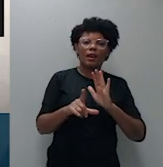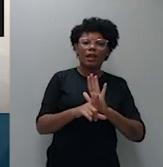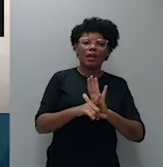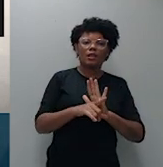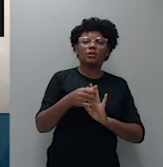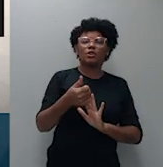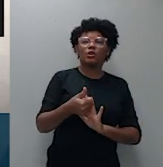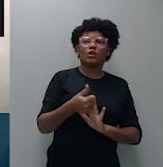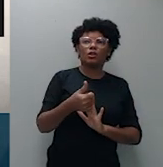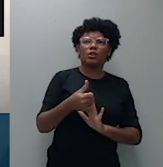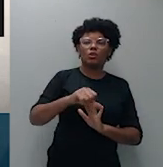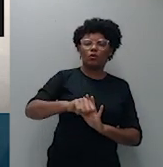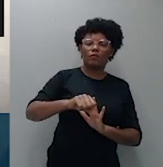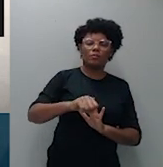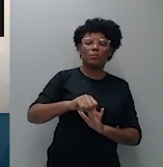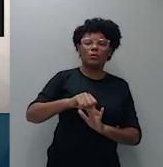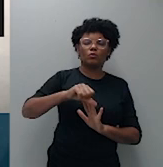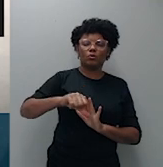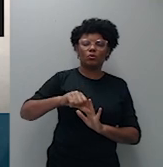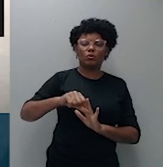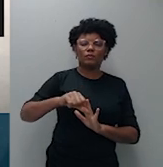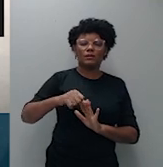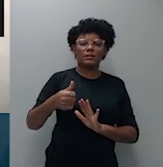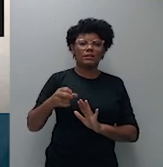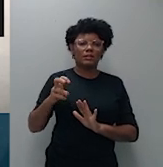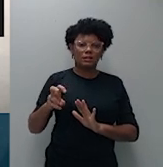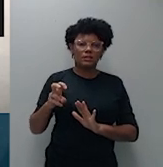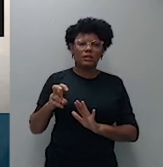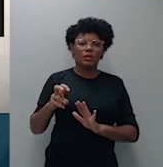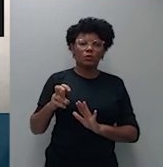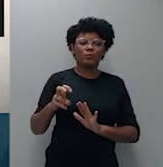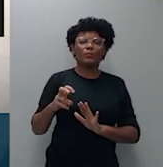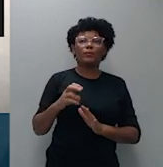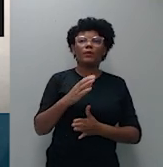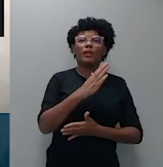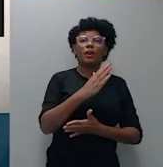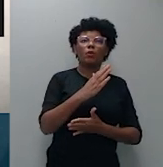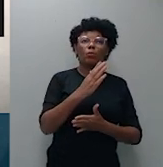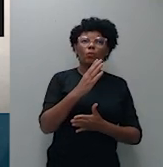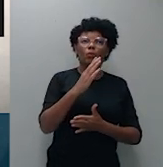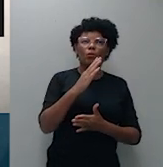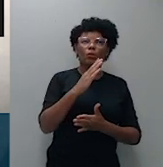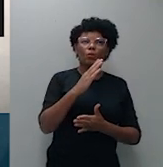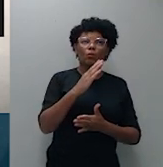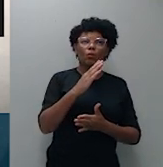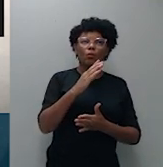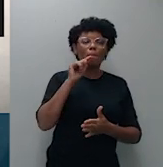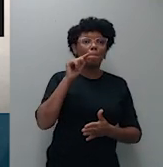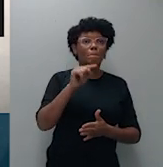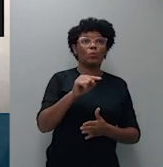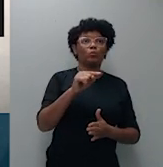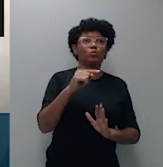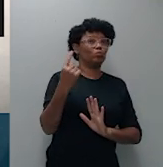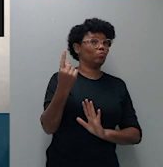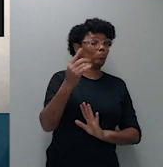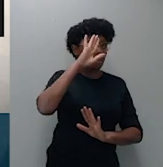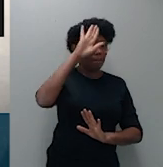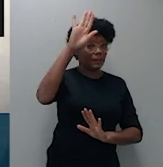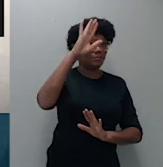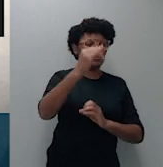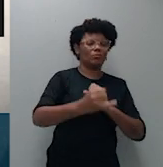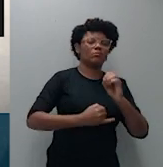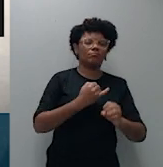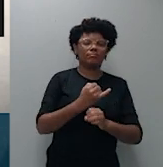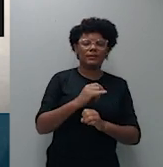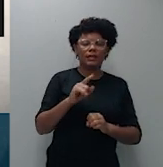é o Marco civil da internet de acordo com artigo 19 da Norma em referência o provedor